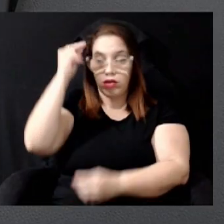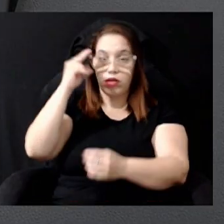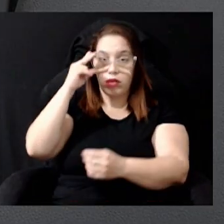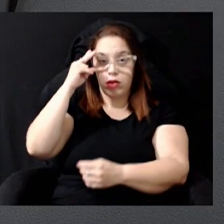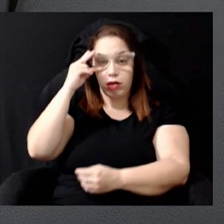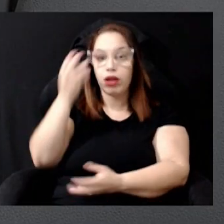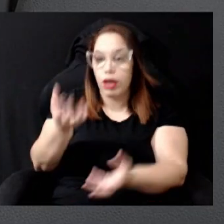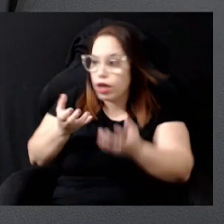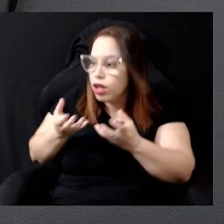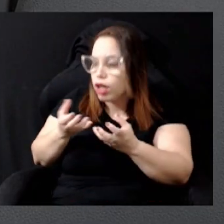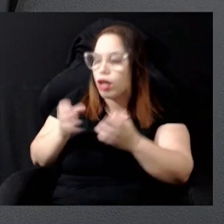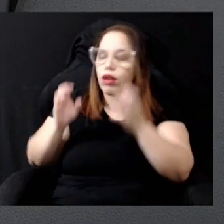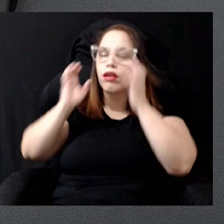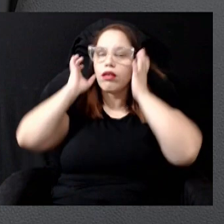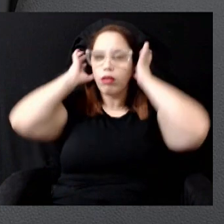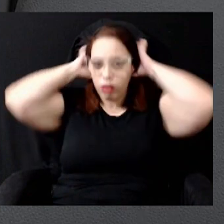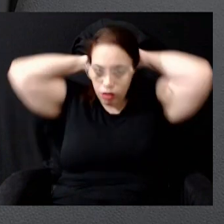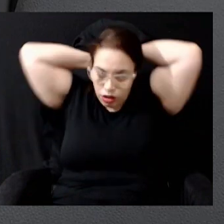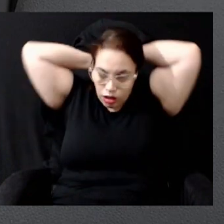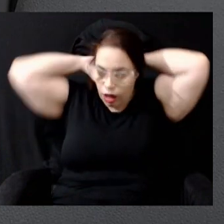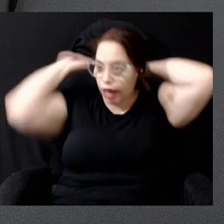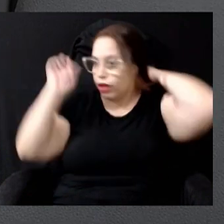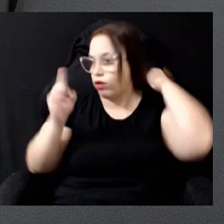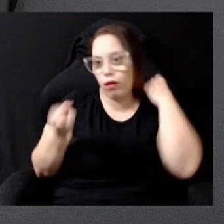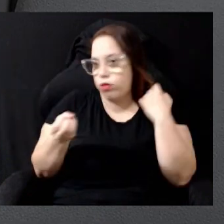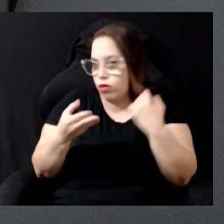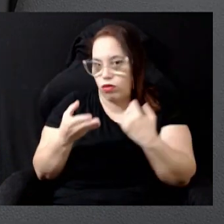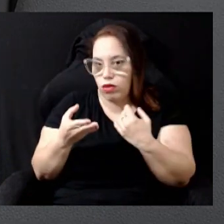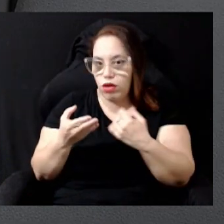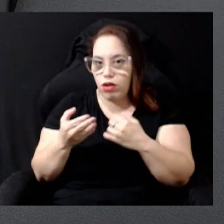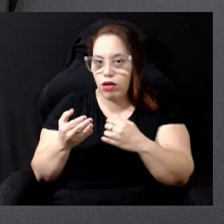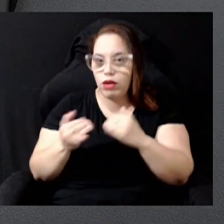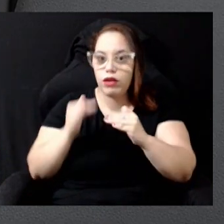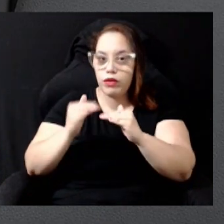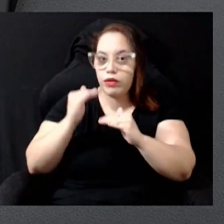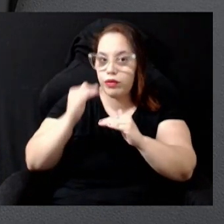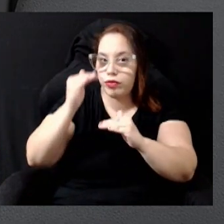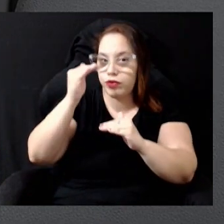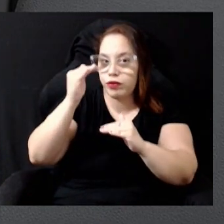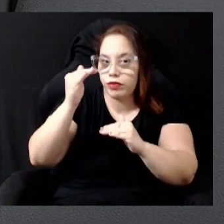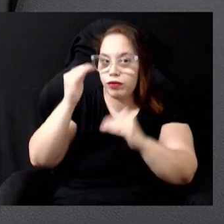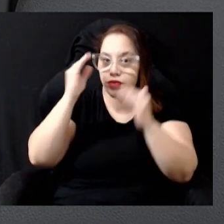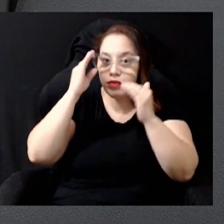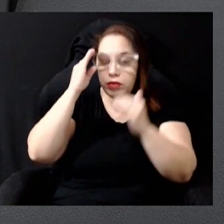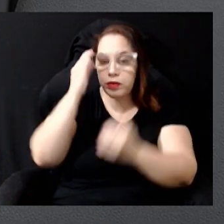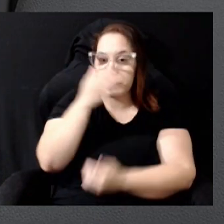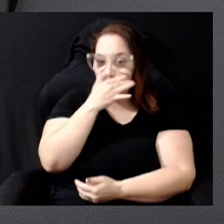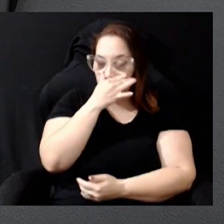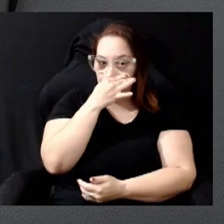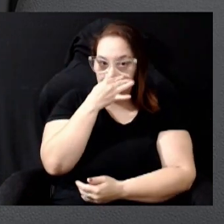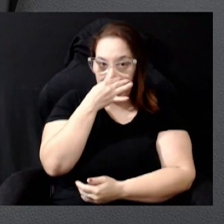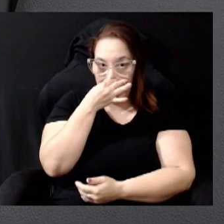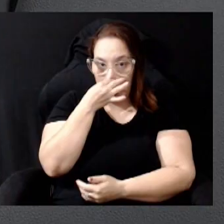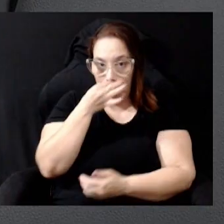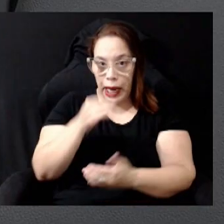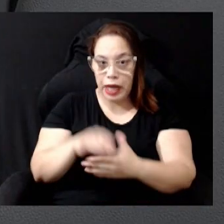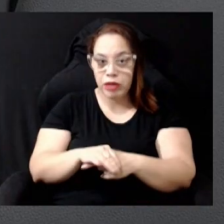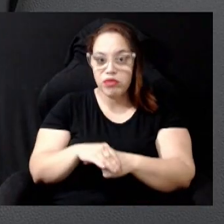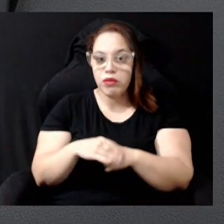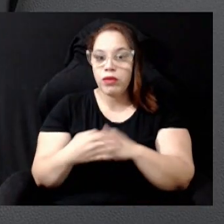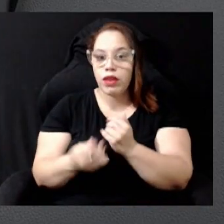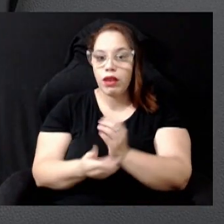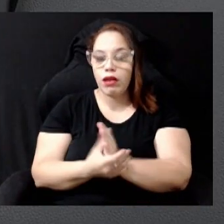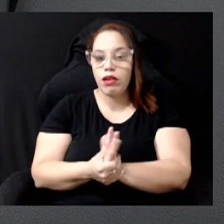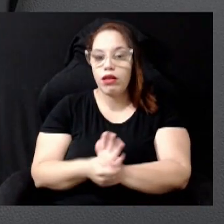ainda não está funcionando, mas está em vias de, e nosso desejo, nosso nossa articulação com a comunidade é que, de fato, no